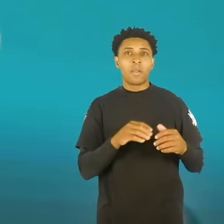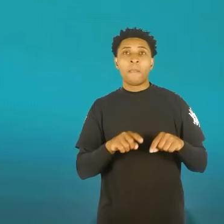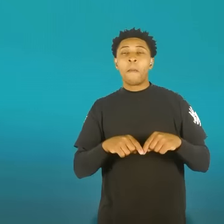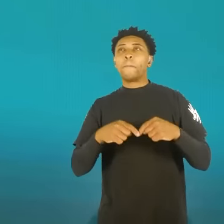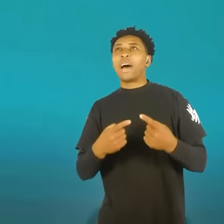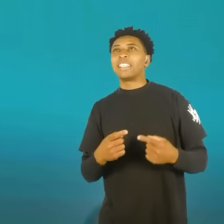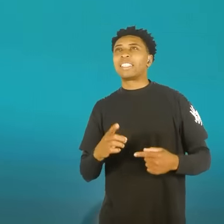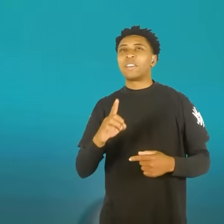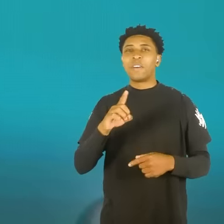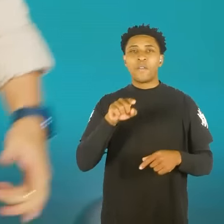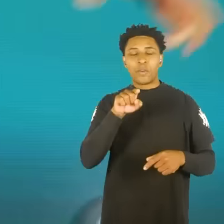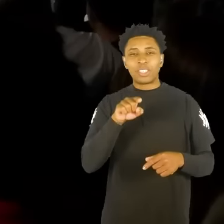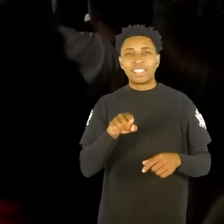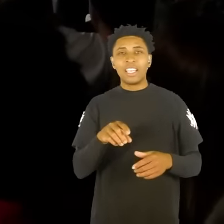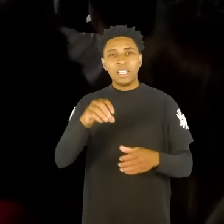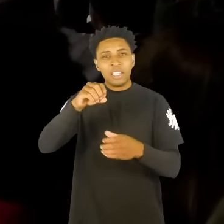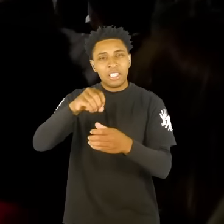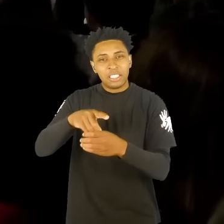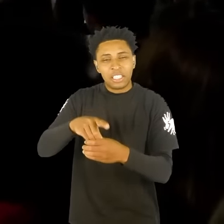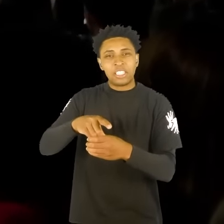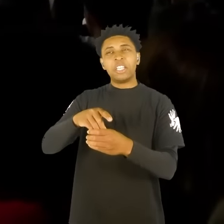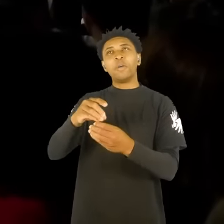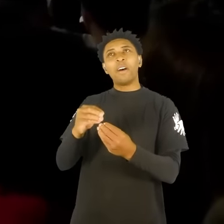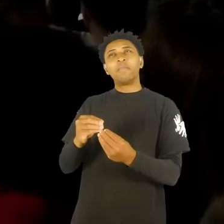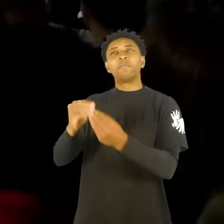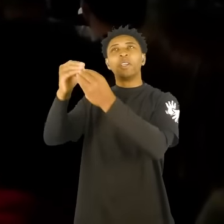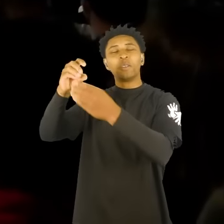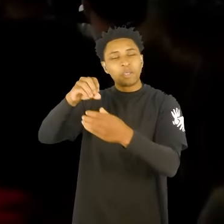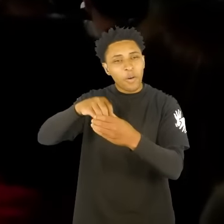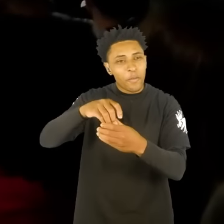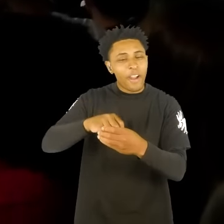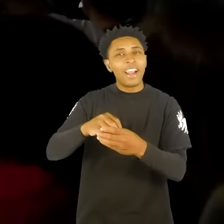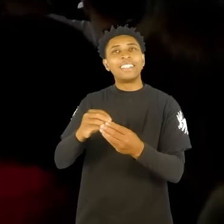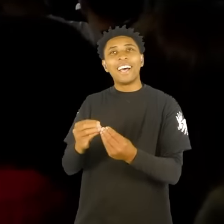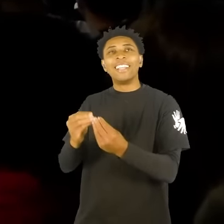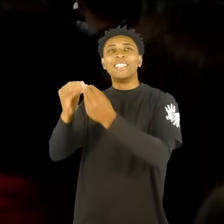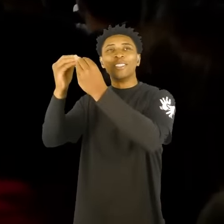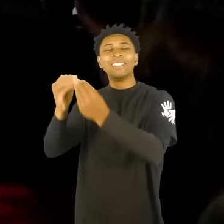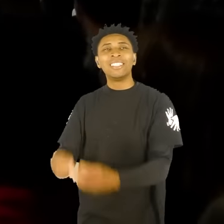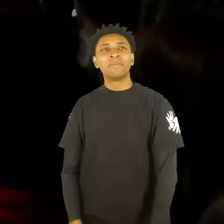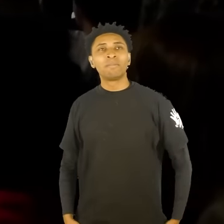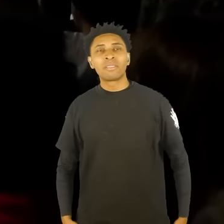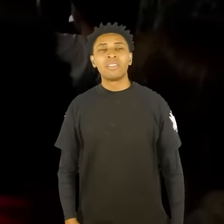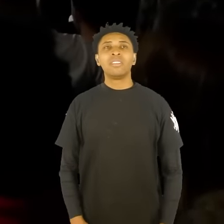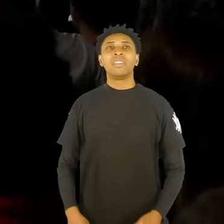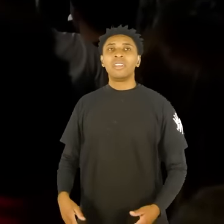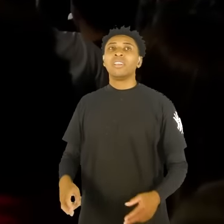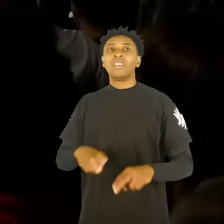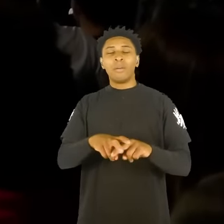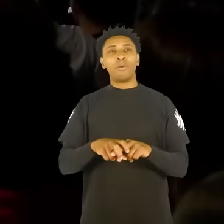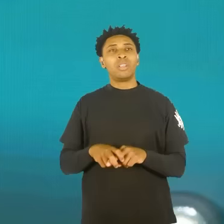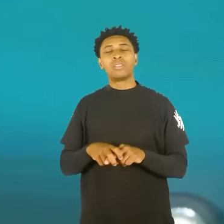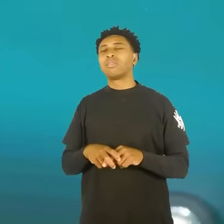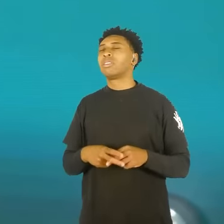dizima, oferta, serve. Ele odeia, ele odeia. É por isso que o pneu do carro fura e você vem de Uber. É por isso que